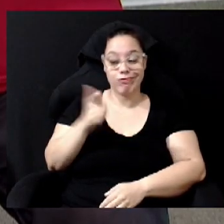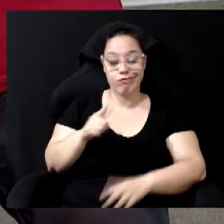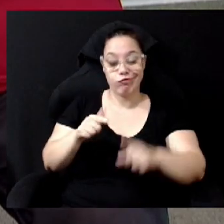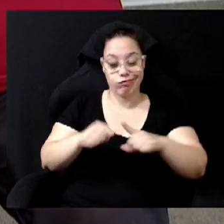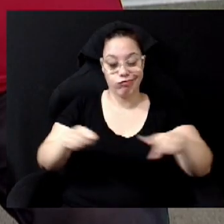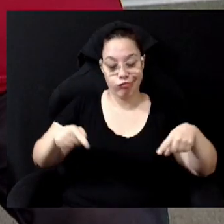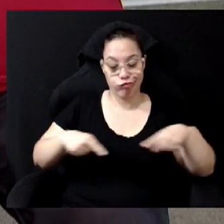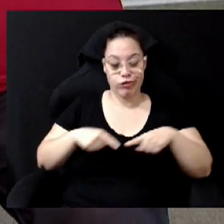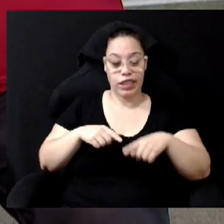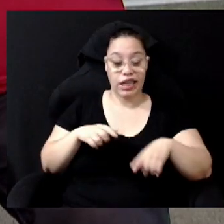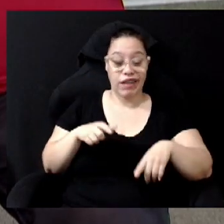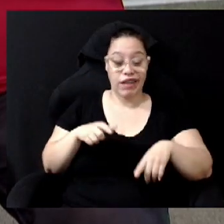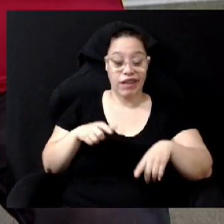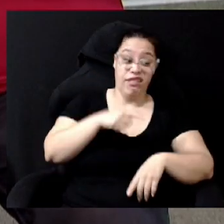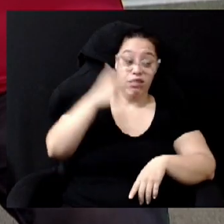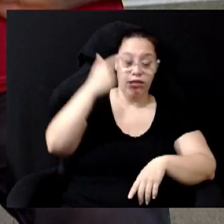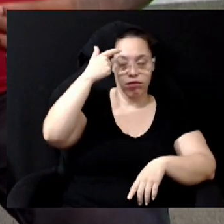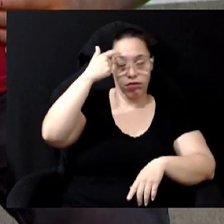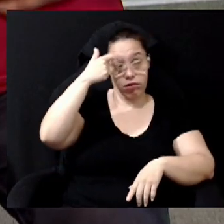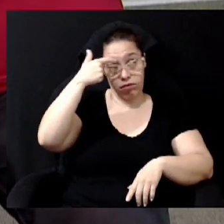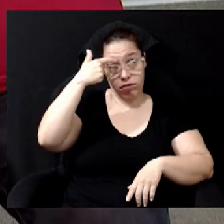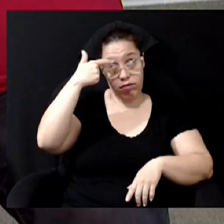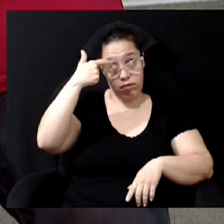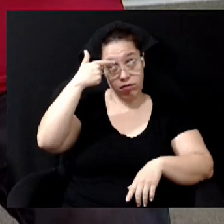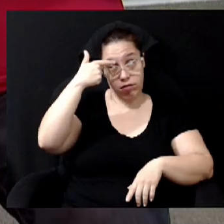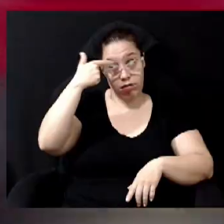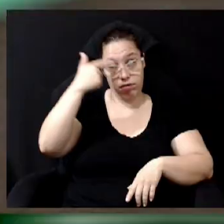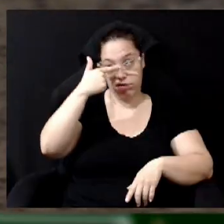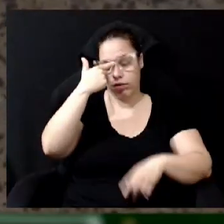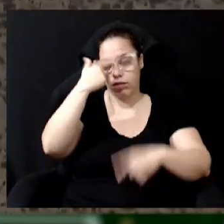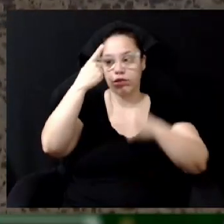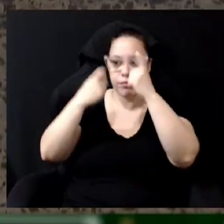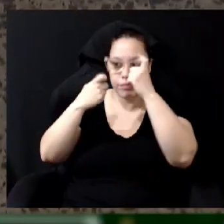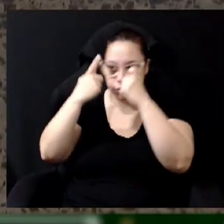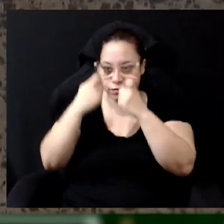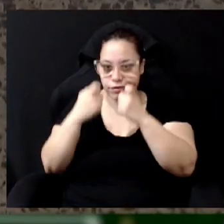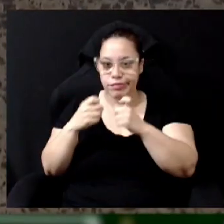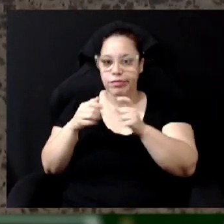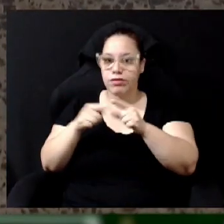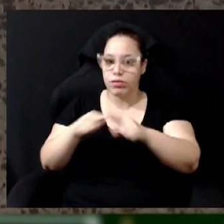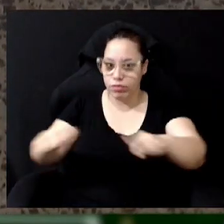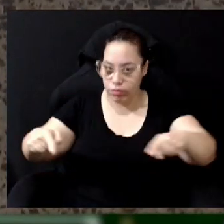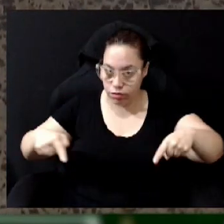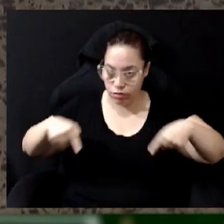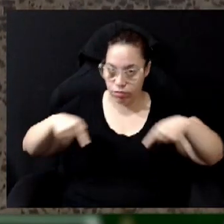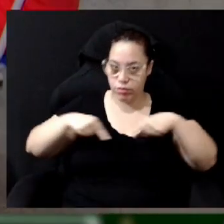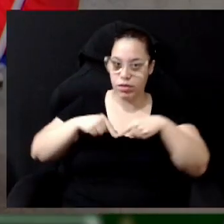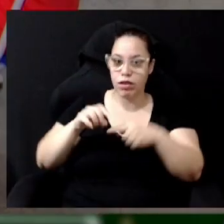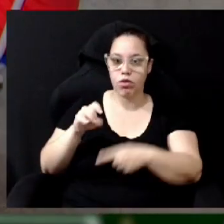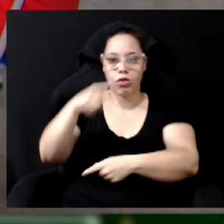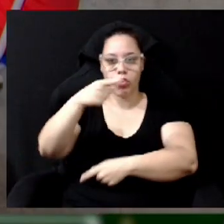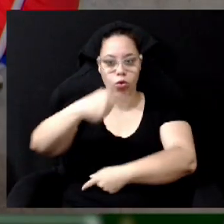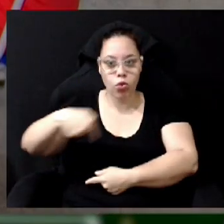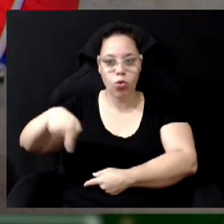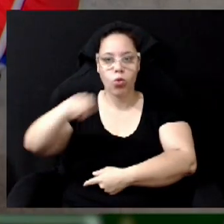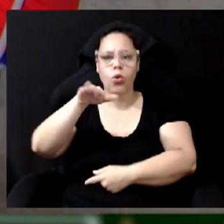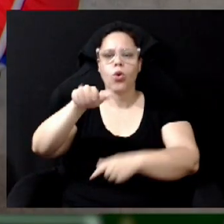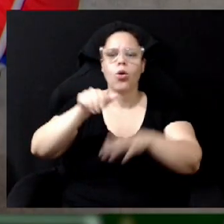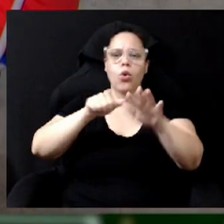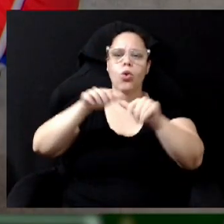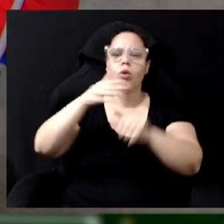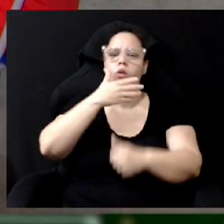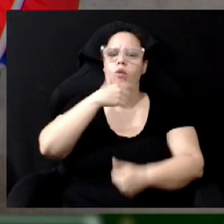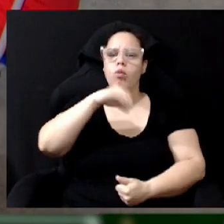julgado, porque tudo acaba virando uma violência. Então a gente tem criado esses espaços, não só com eles, mas também chamado os pais da escola para poder